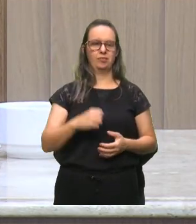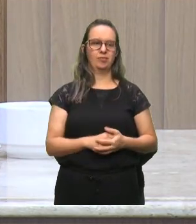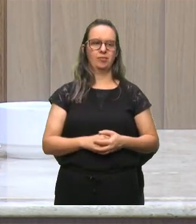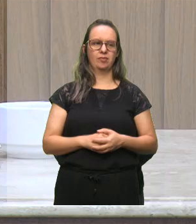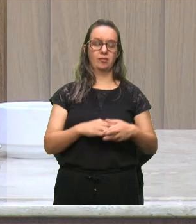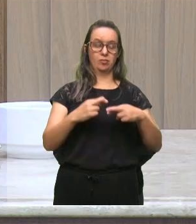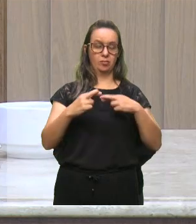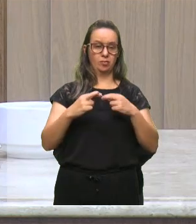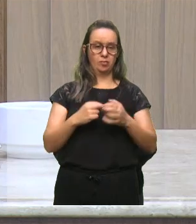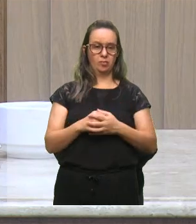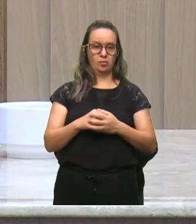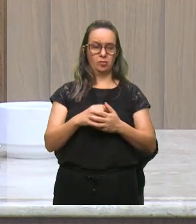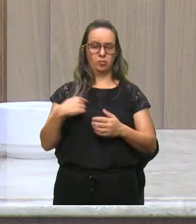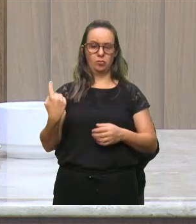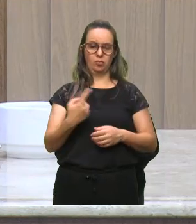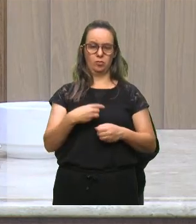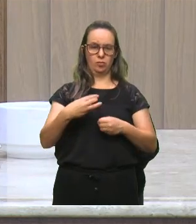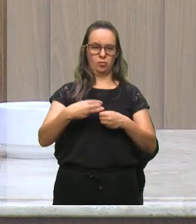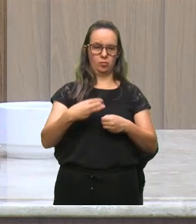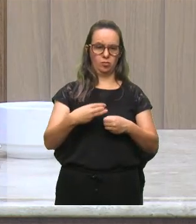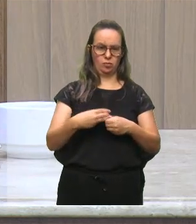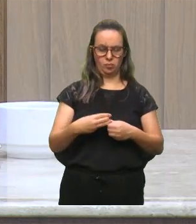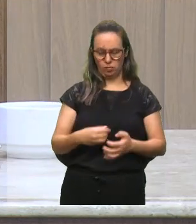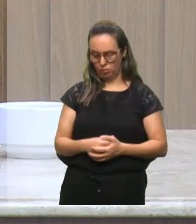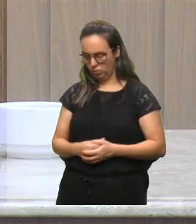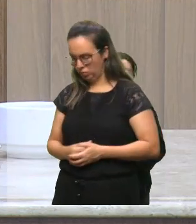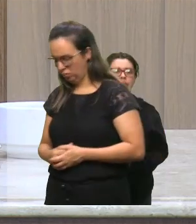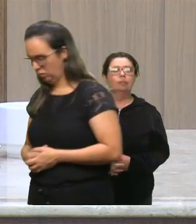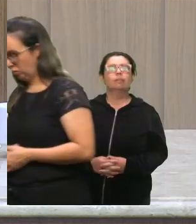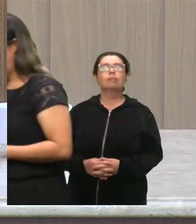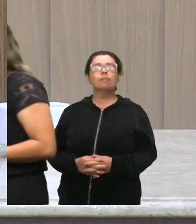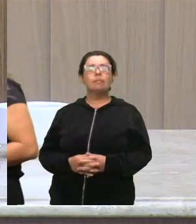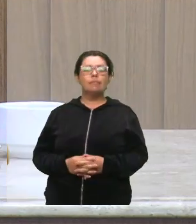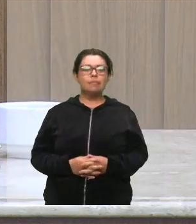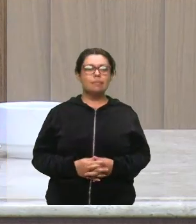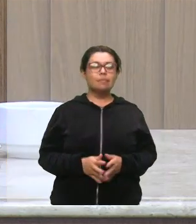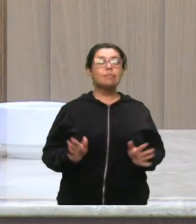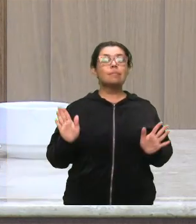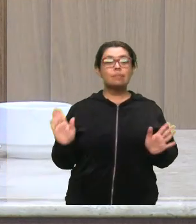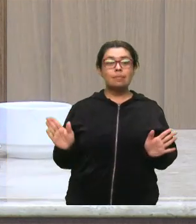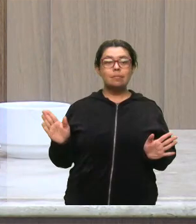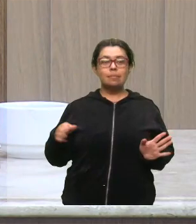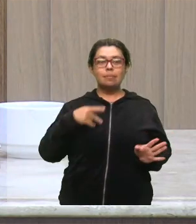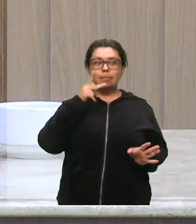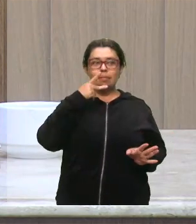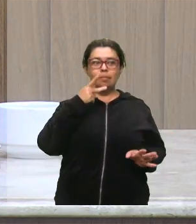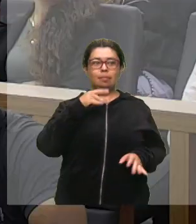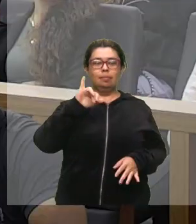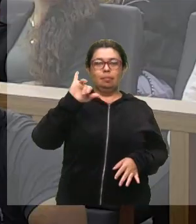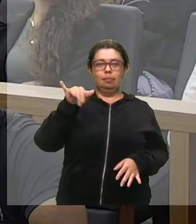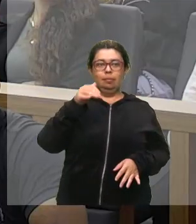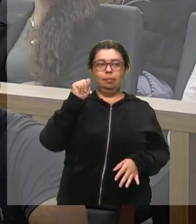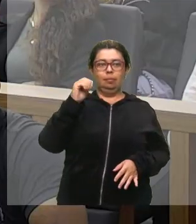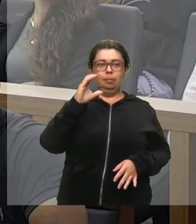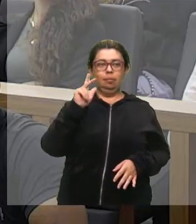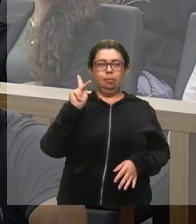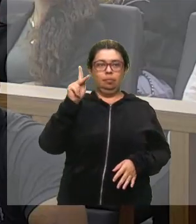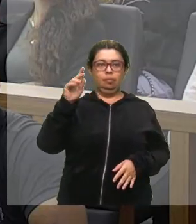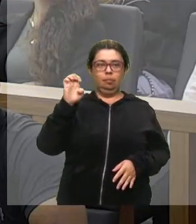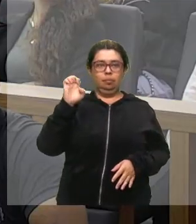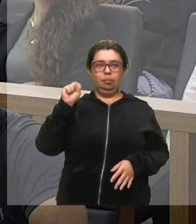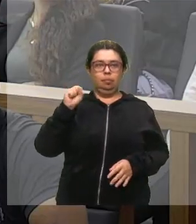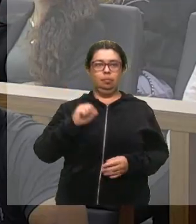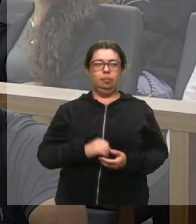município. Chamo agora para compor a tribuna e utilizar a palavra Jax Anderson da Silva,